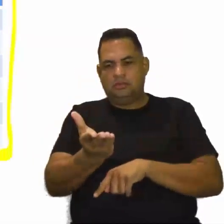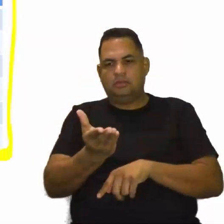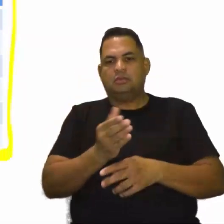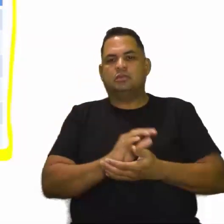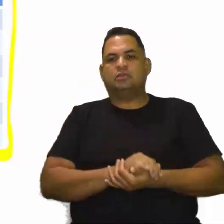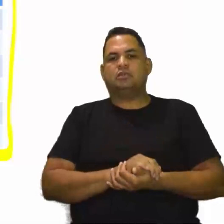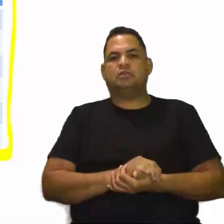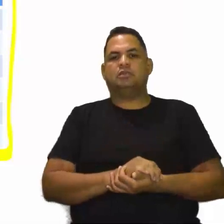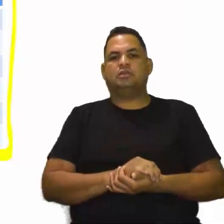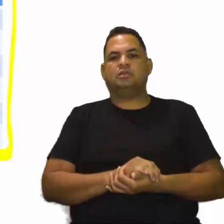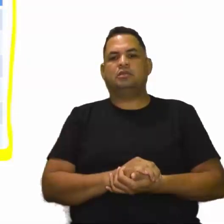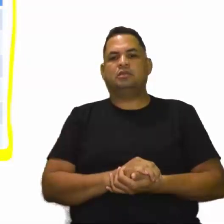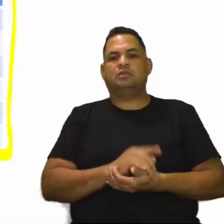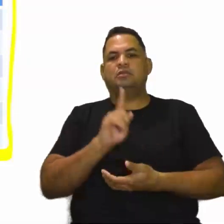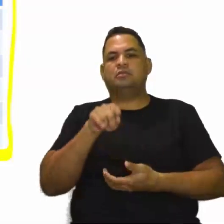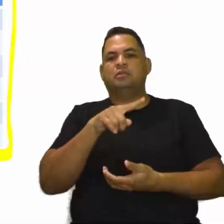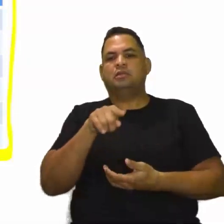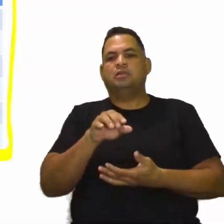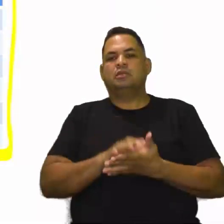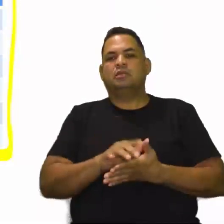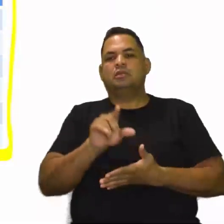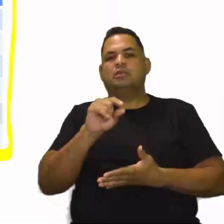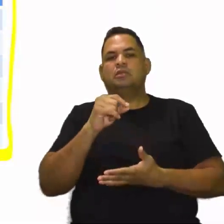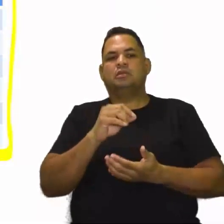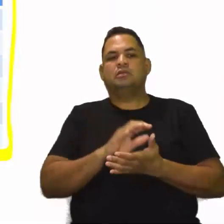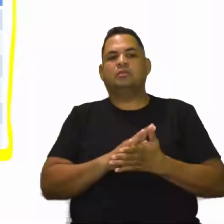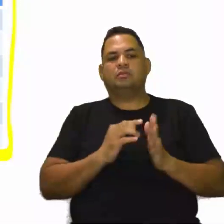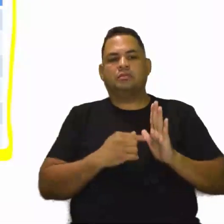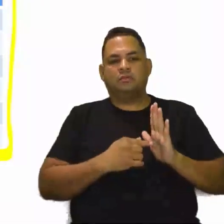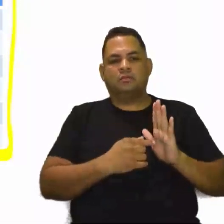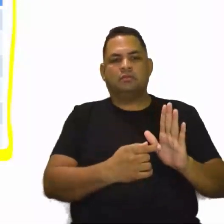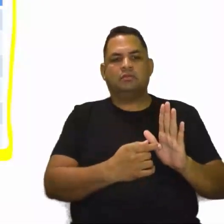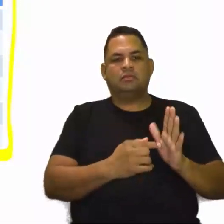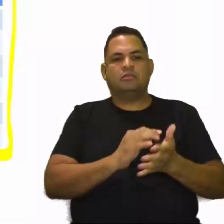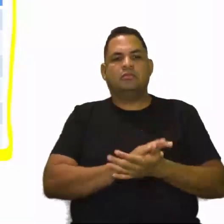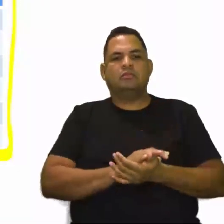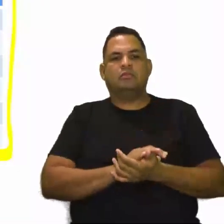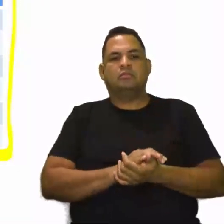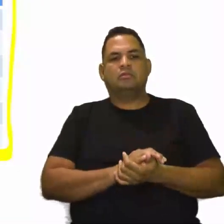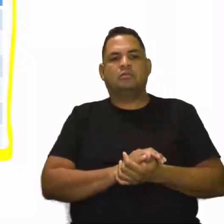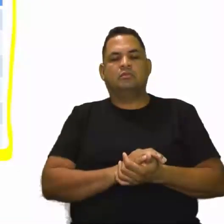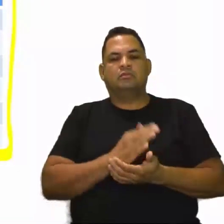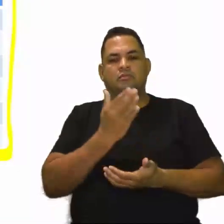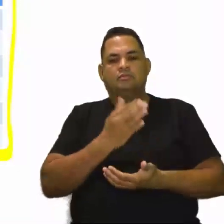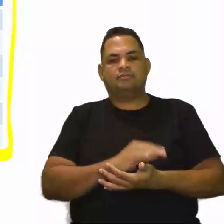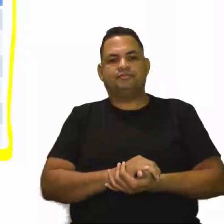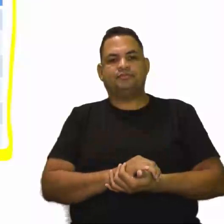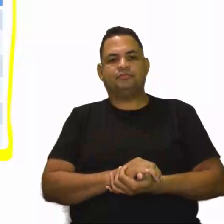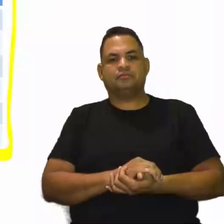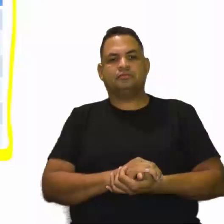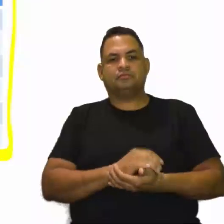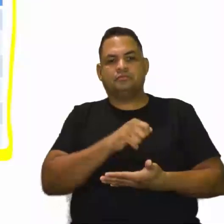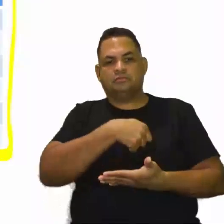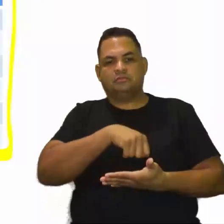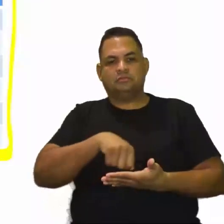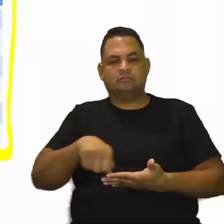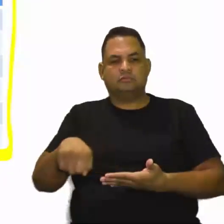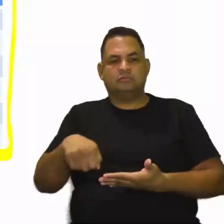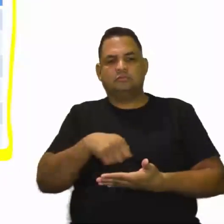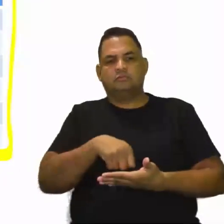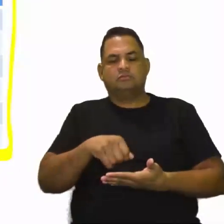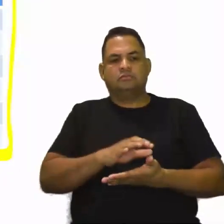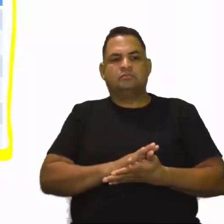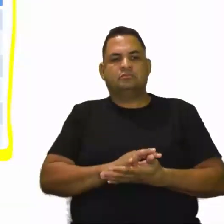daqui, assinale a opção que retrata respectivamente. Anota aqui, gente, é